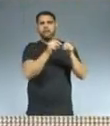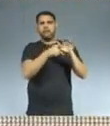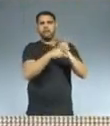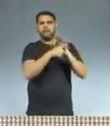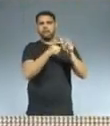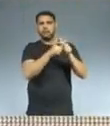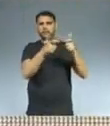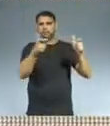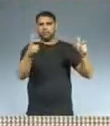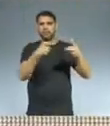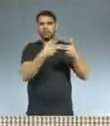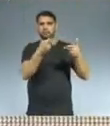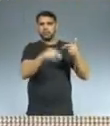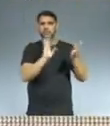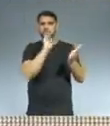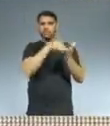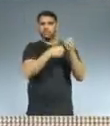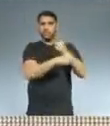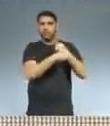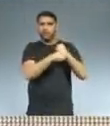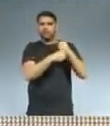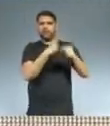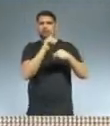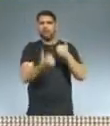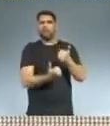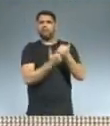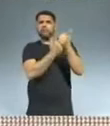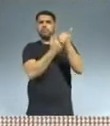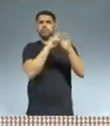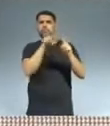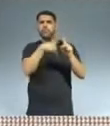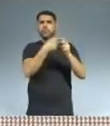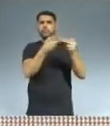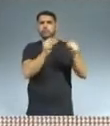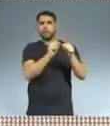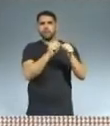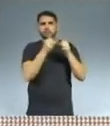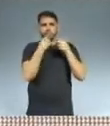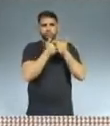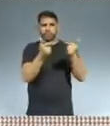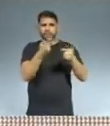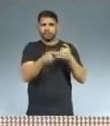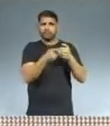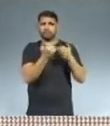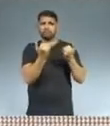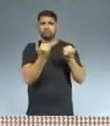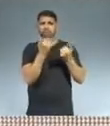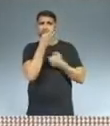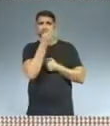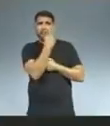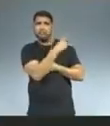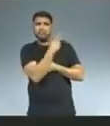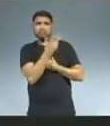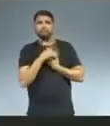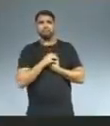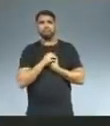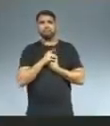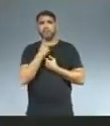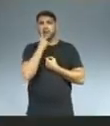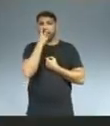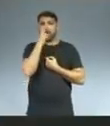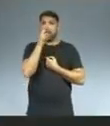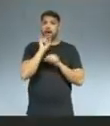vertiginoso nos últimos anos e quais fatores têm contribuído para esse sucesso todo na sua opinião e